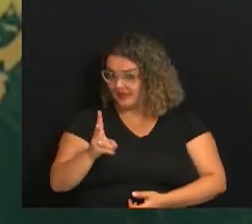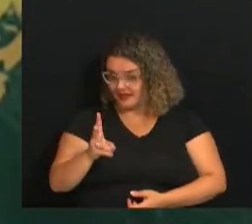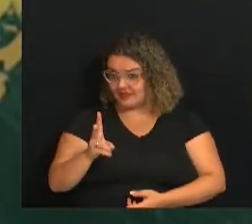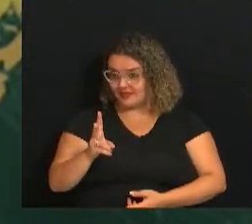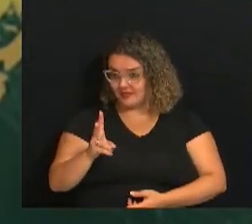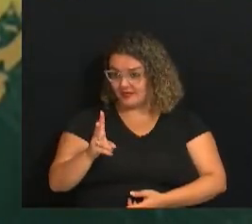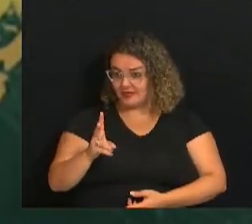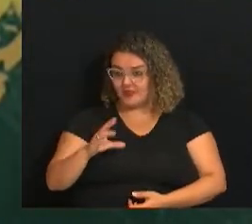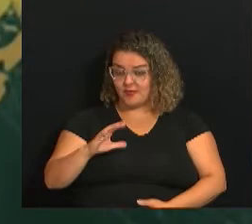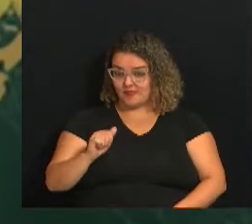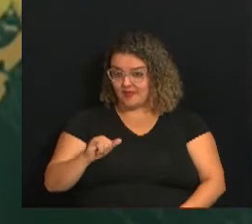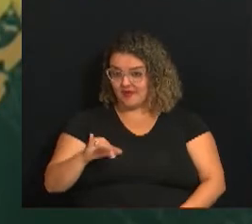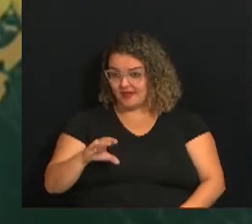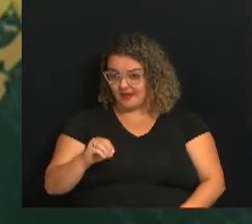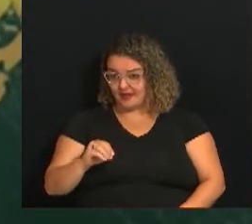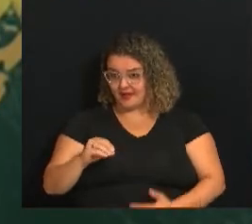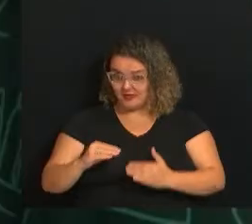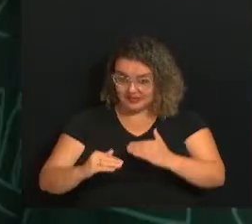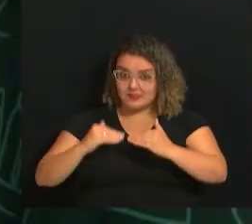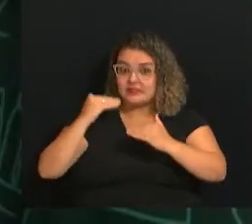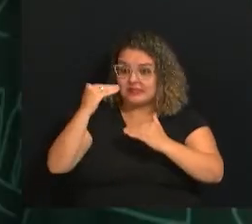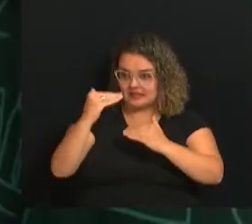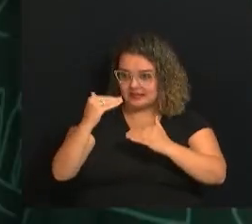Caio sempre foi acima da média.